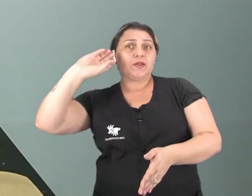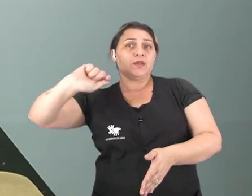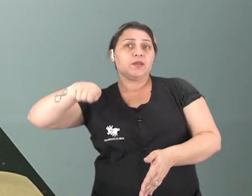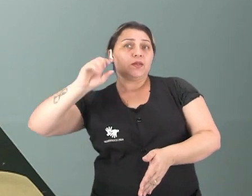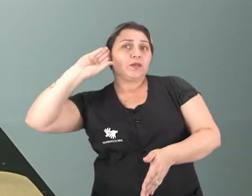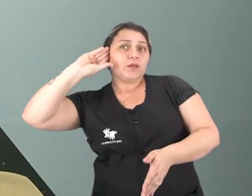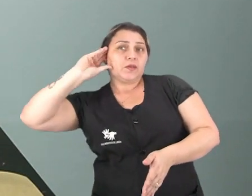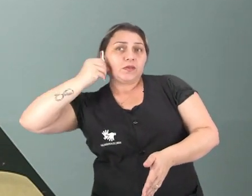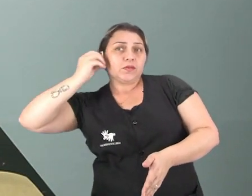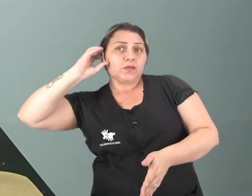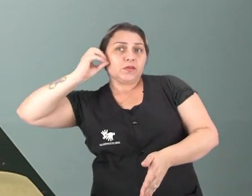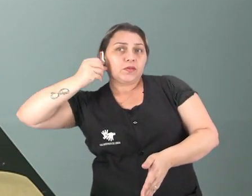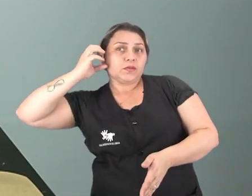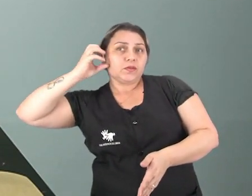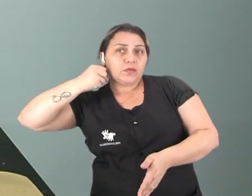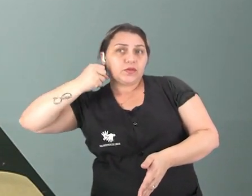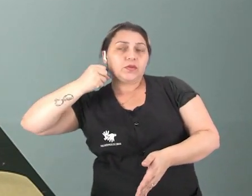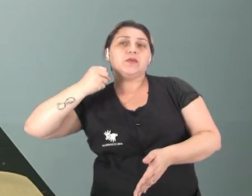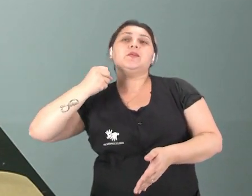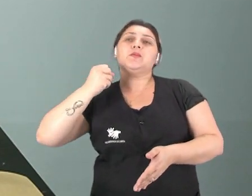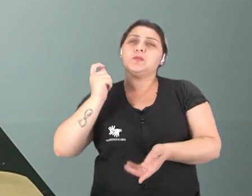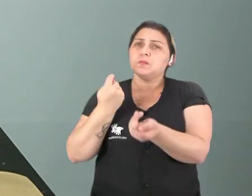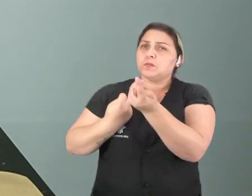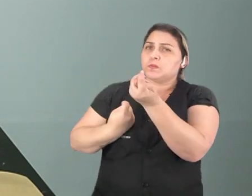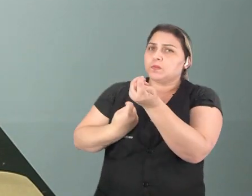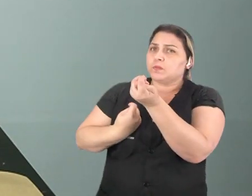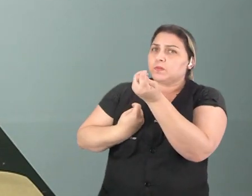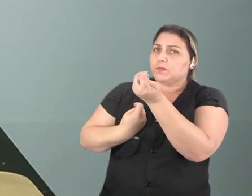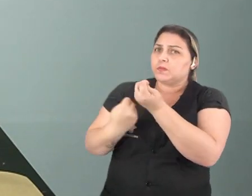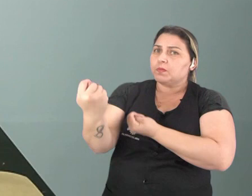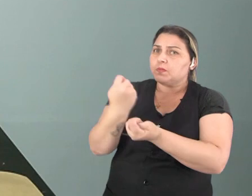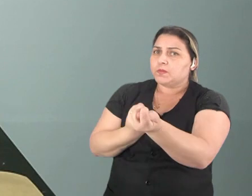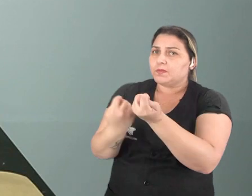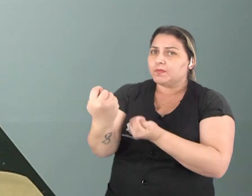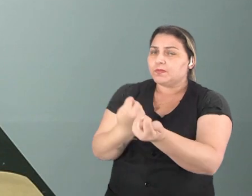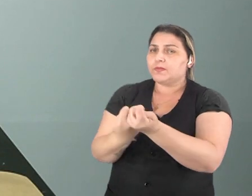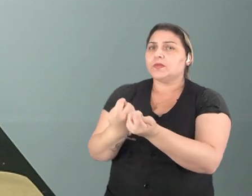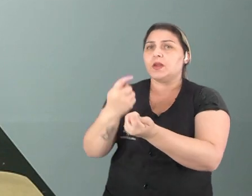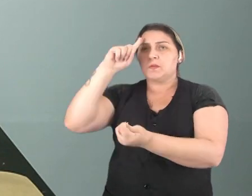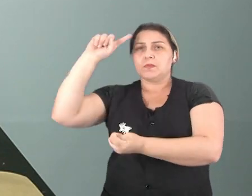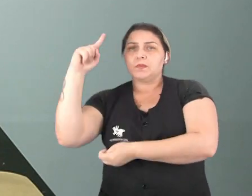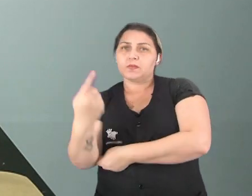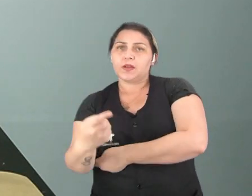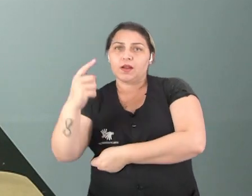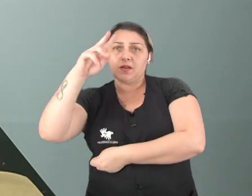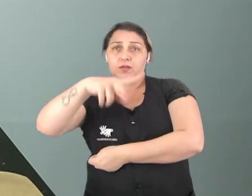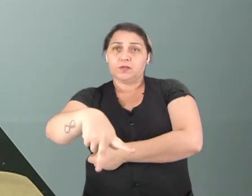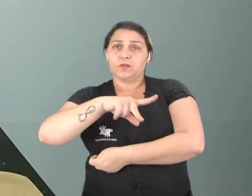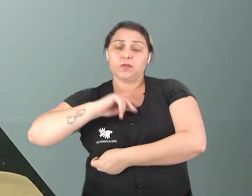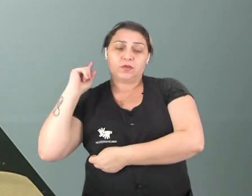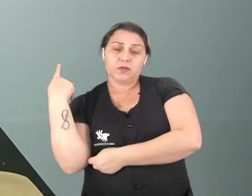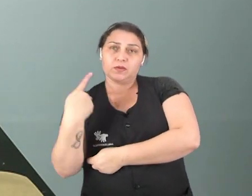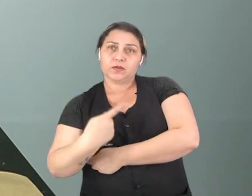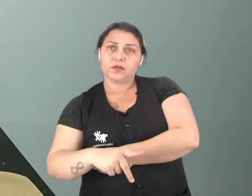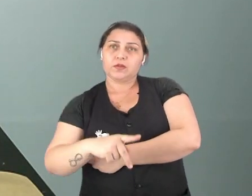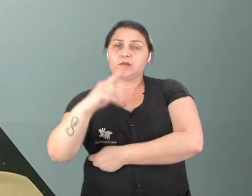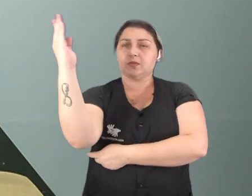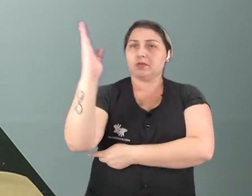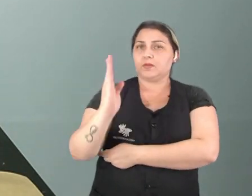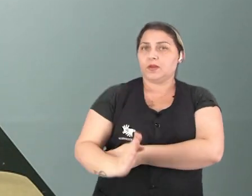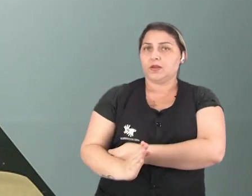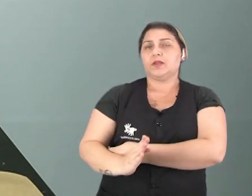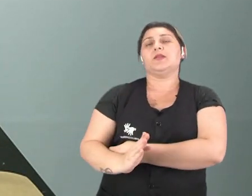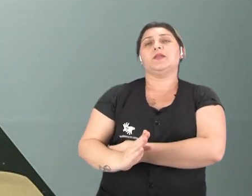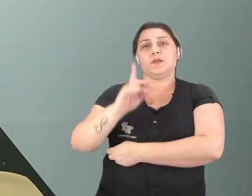João VI. Ele é que administrava tudo. Tá? Lá de Portugal, quando nós éramos